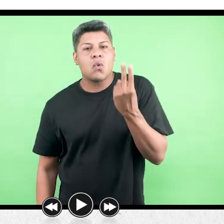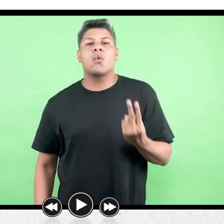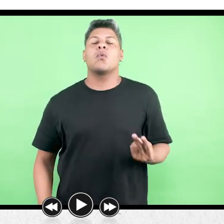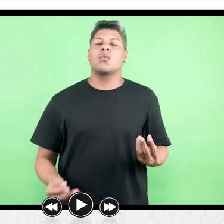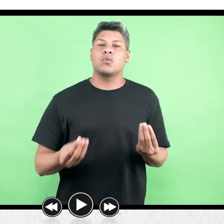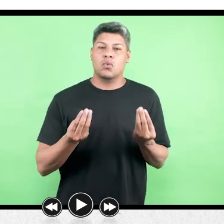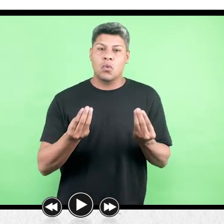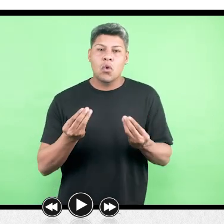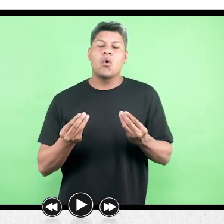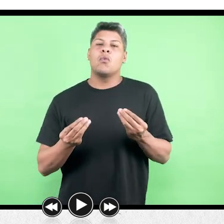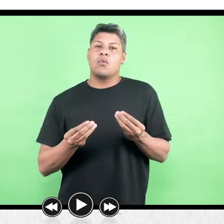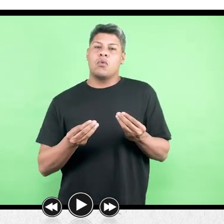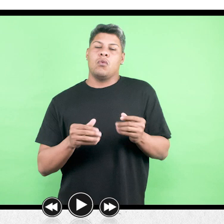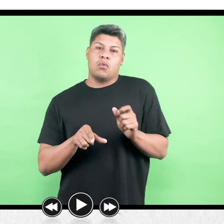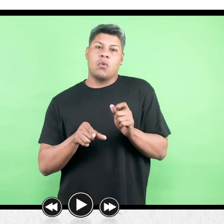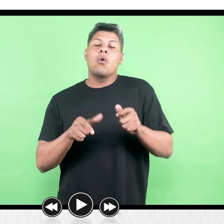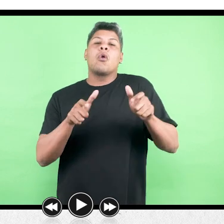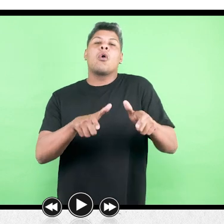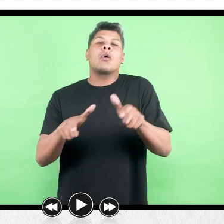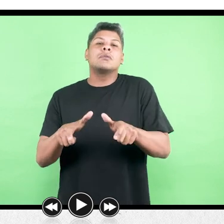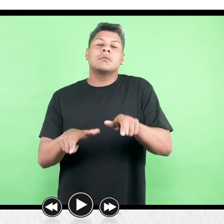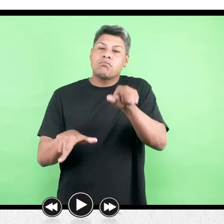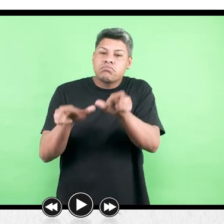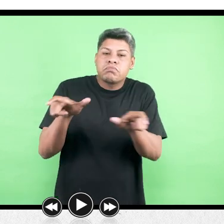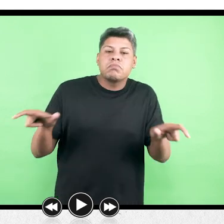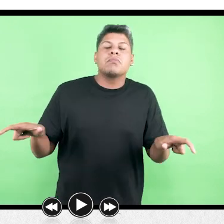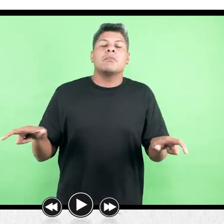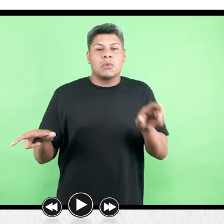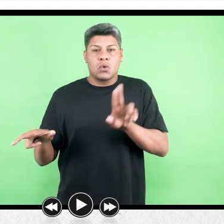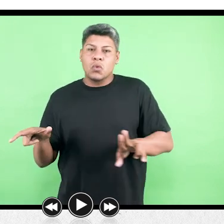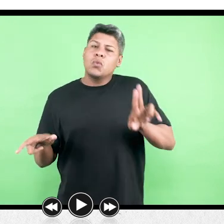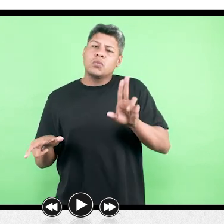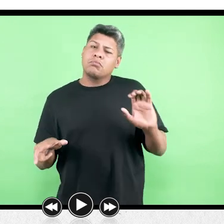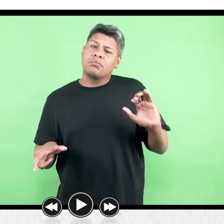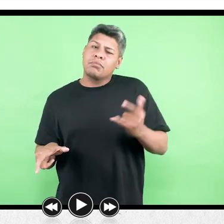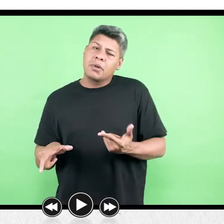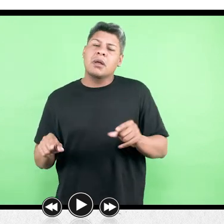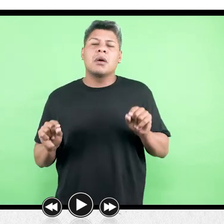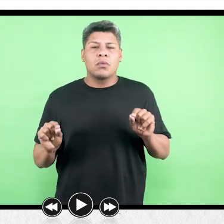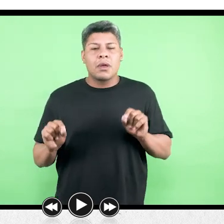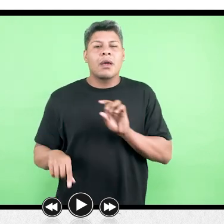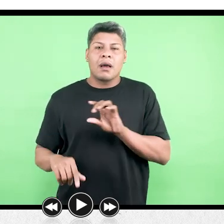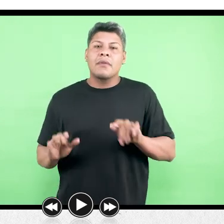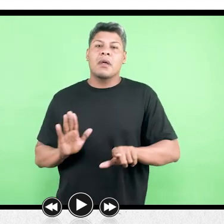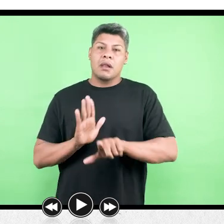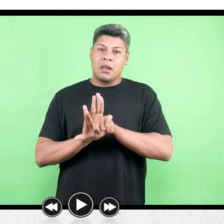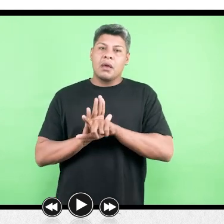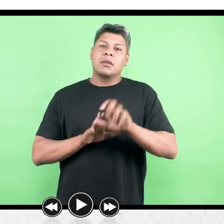classe, sazonalidade, localização de usuários, enfim. E é claro que cada legislação